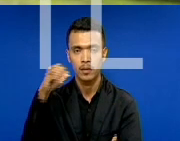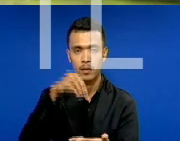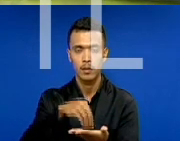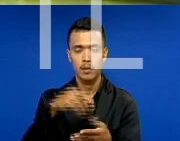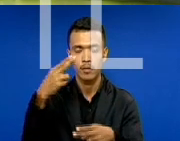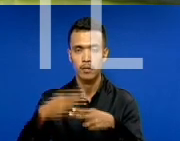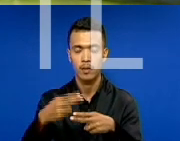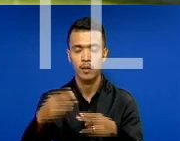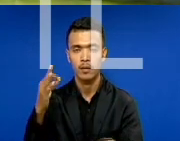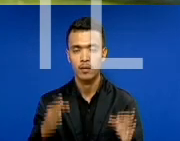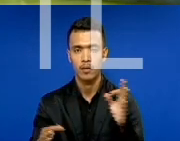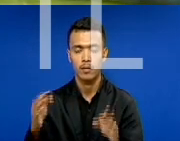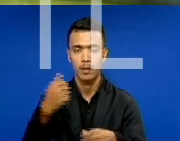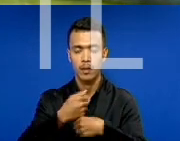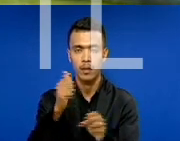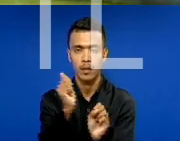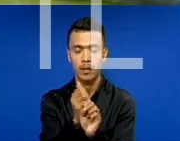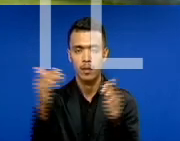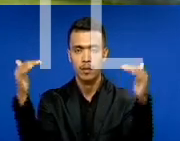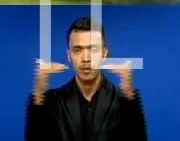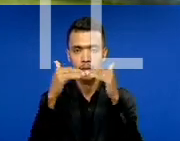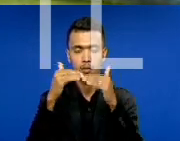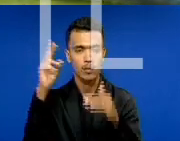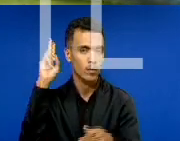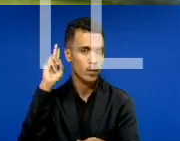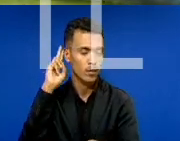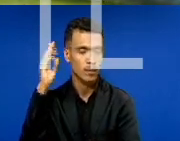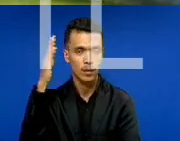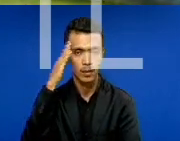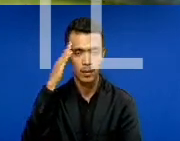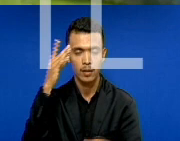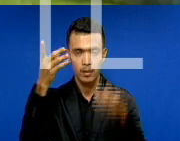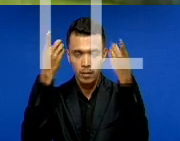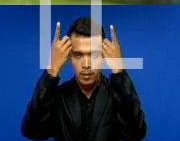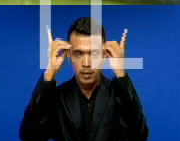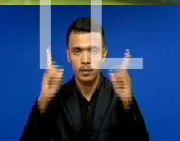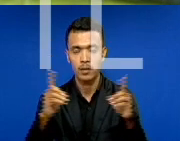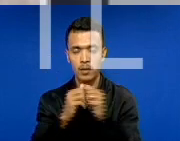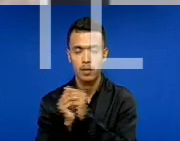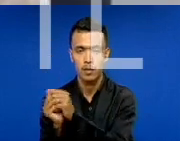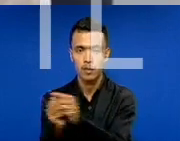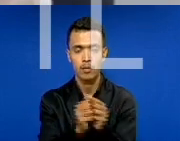Tamara nemo kohen ita halo encontro ne, kuli rona sirenia hanui, i disiri hamotik ba hira makita belahu.